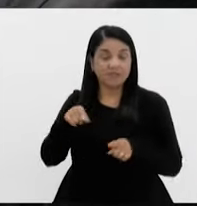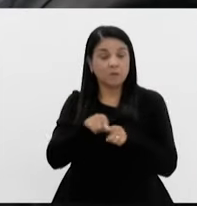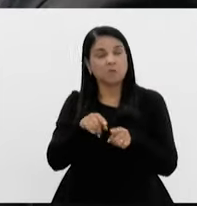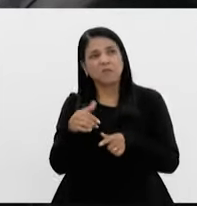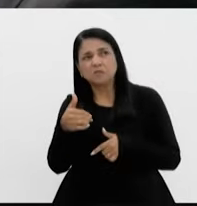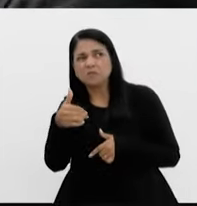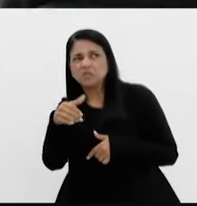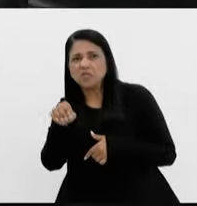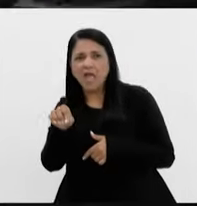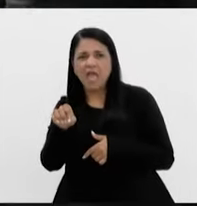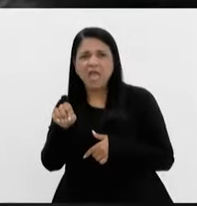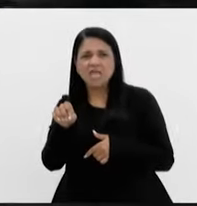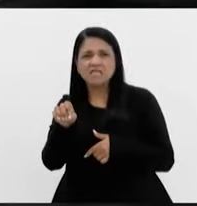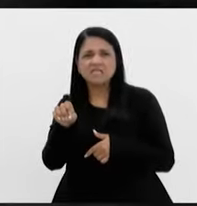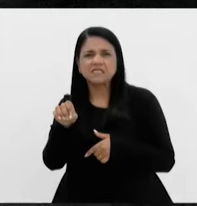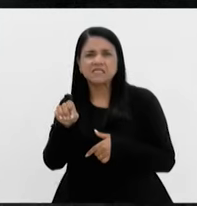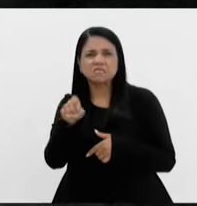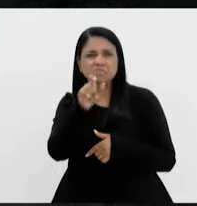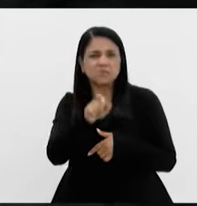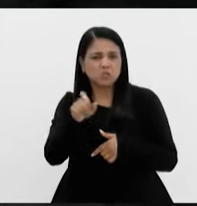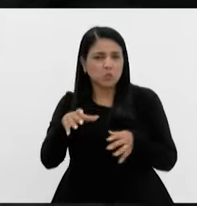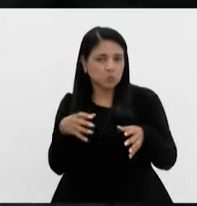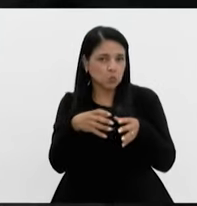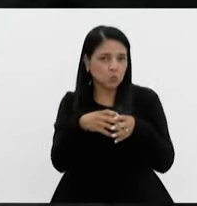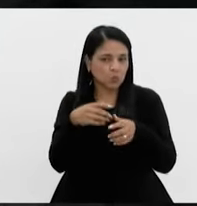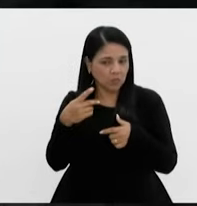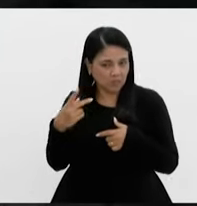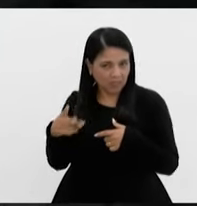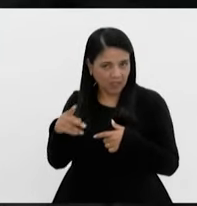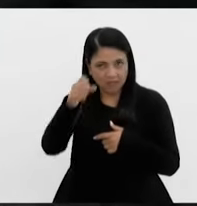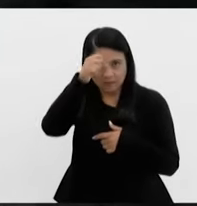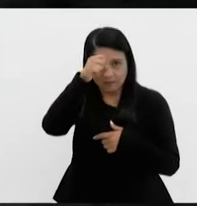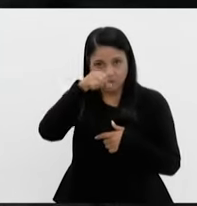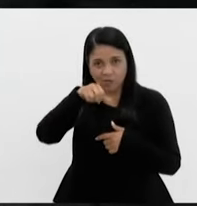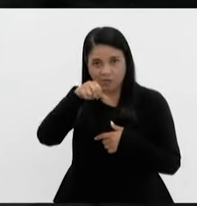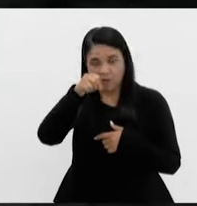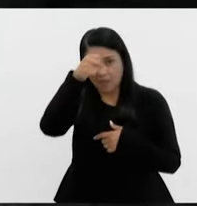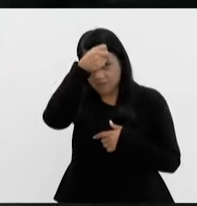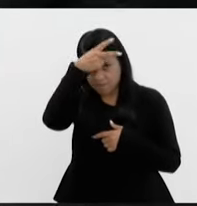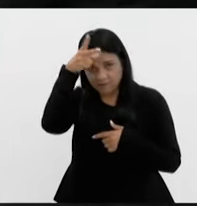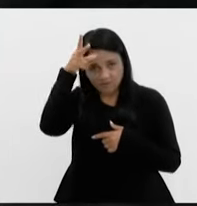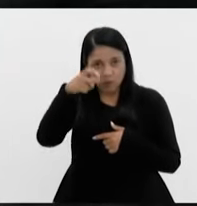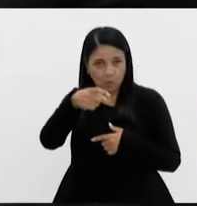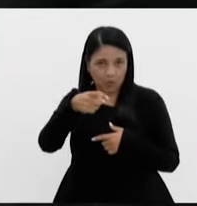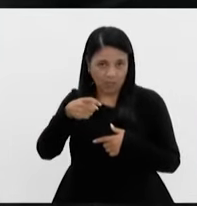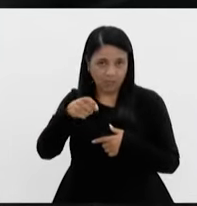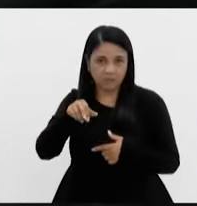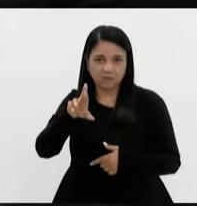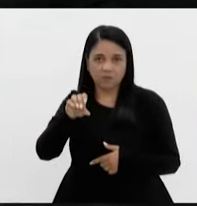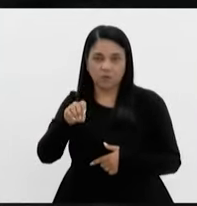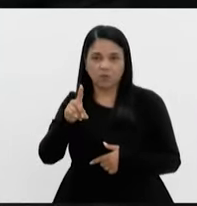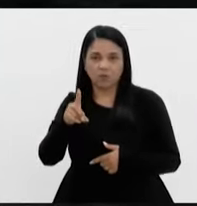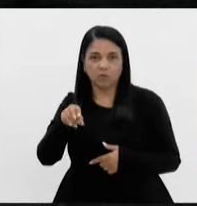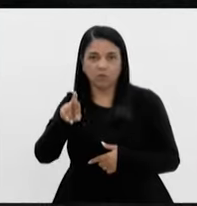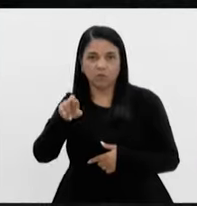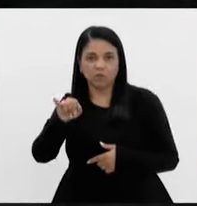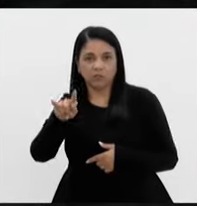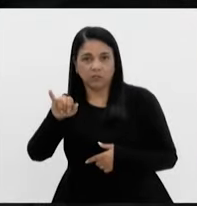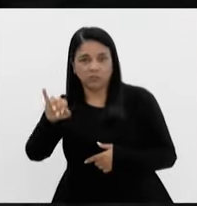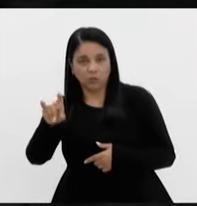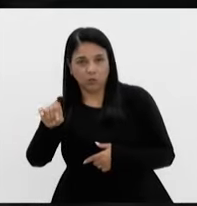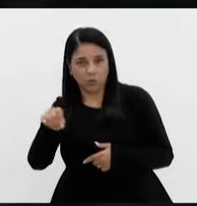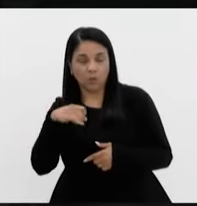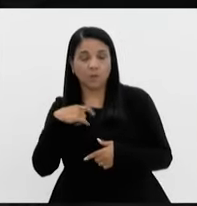dele e resolveu usar um instrumento do mandato Popular para oferecer uma